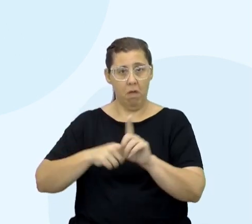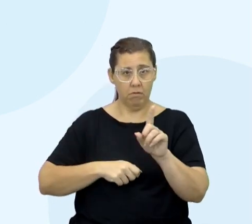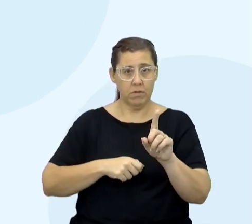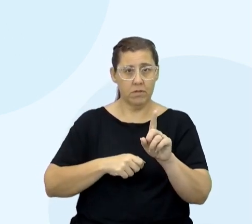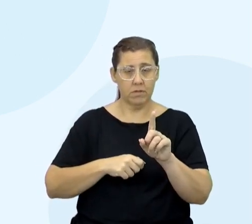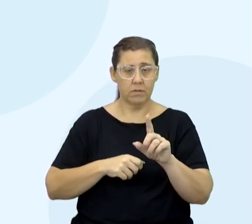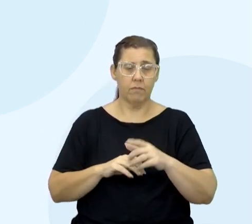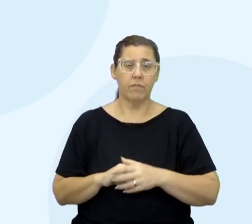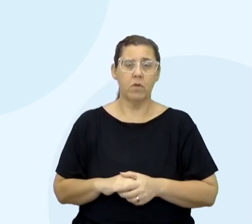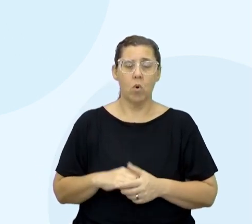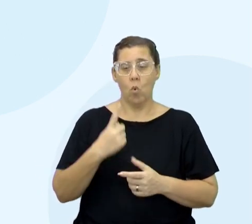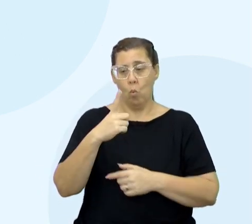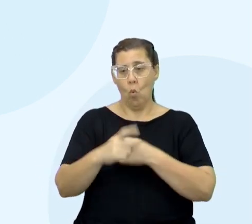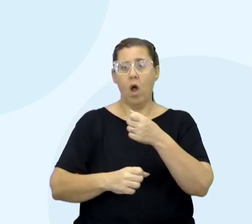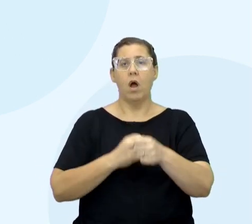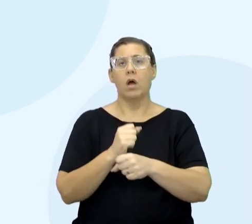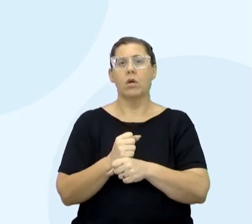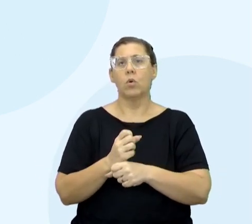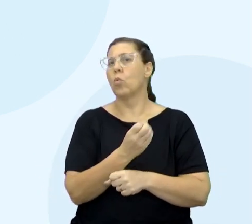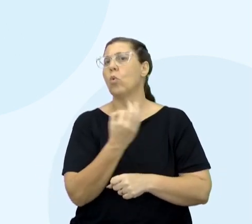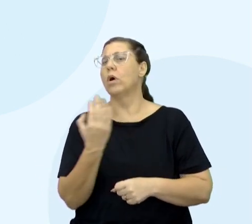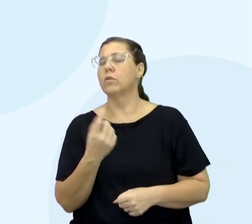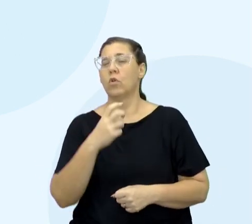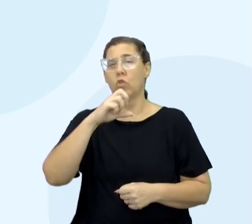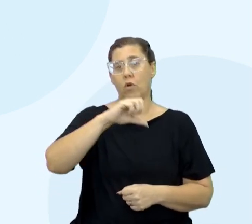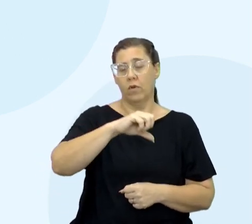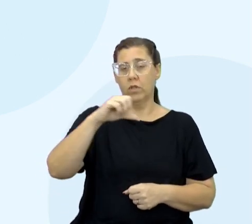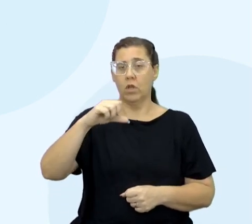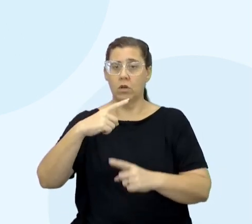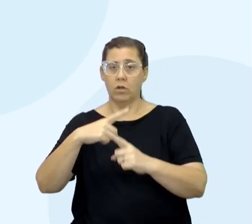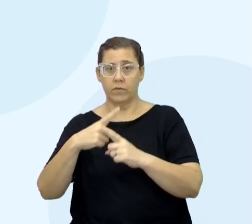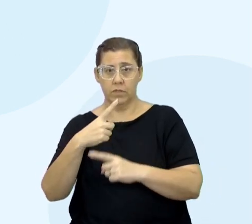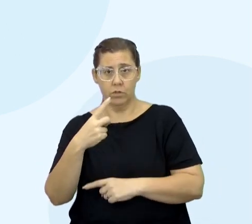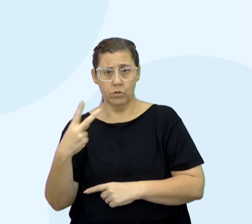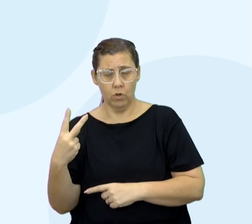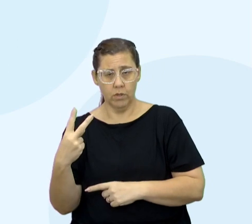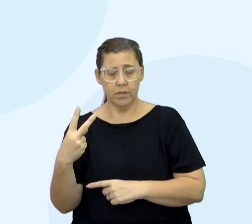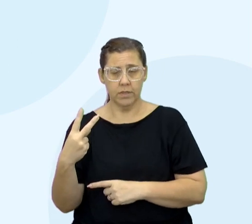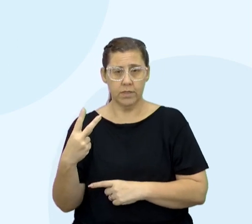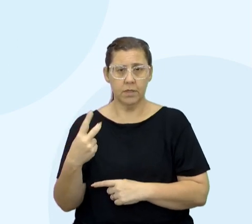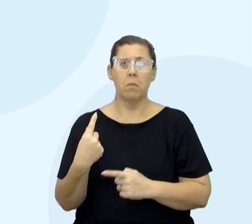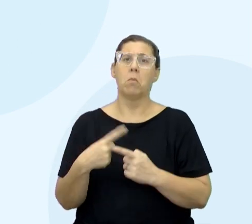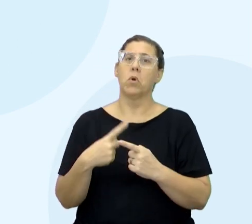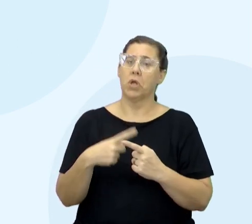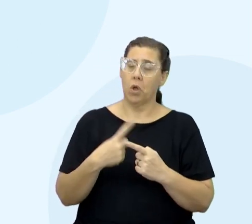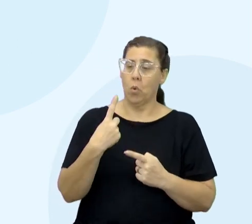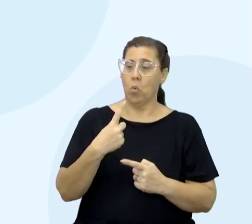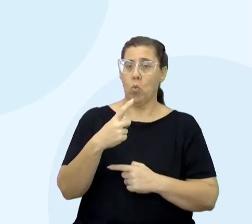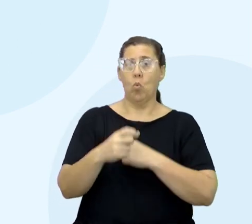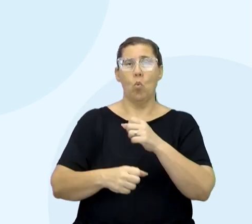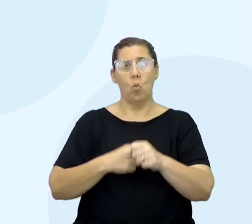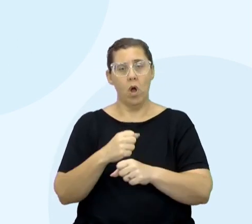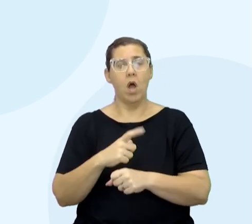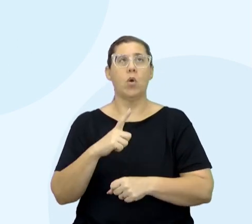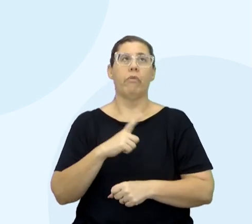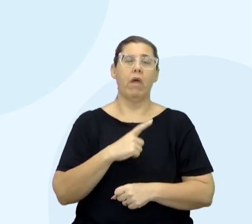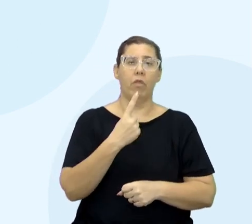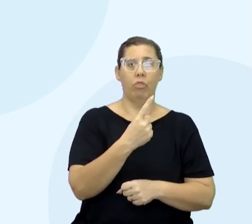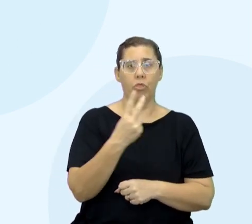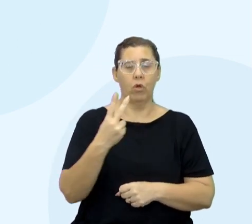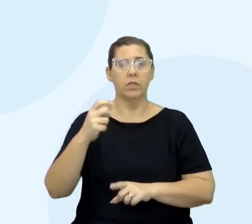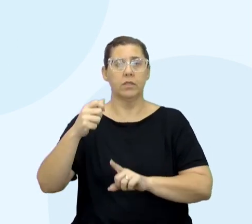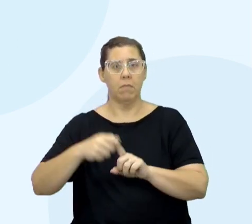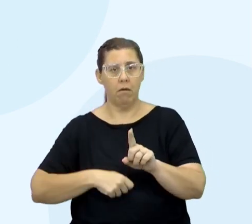mês. Num ano, o que eu vou fazer? Multiplicar aí em 12 meses, porque o ano tem 12 meses, eu vou